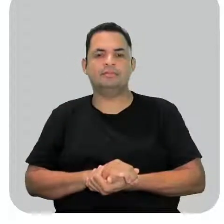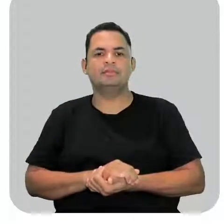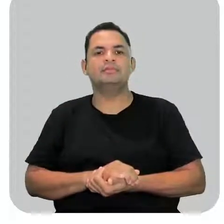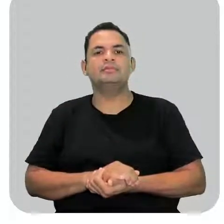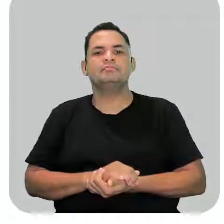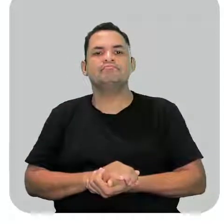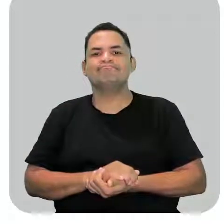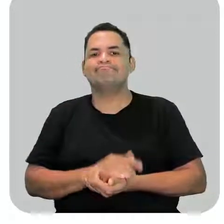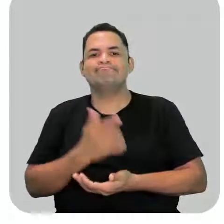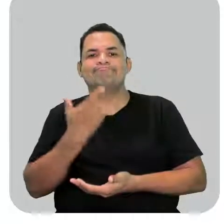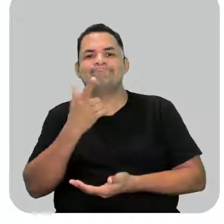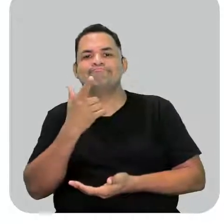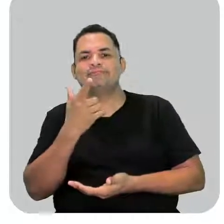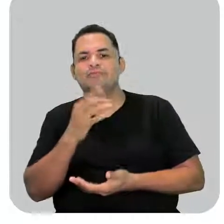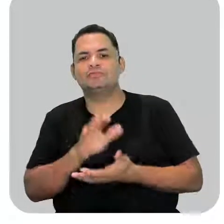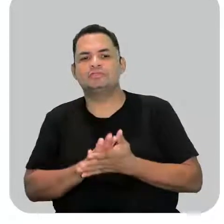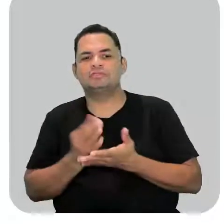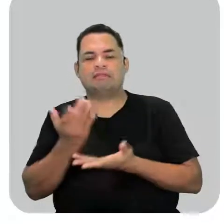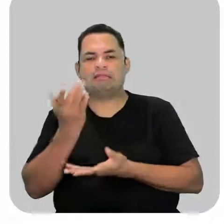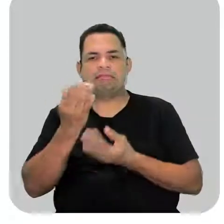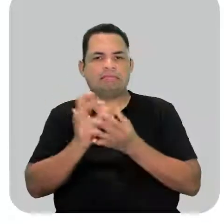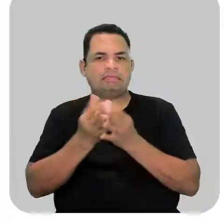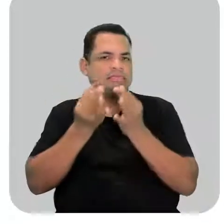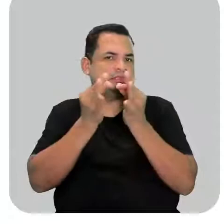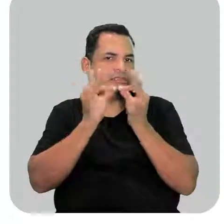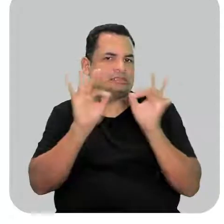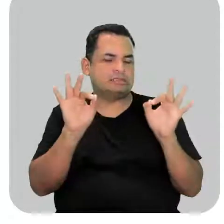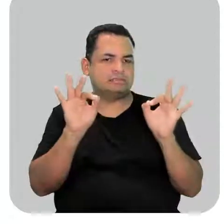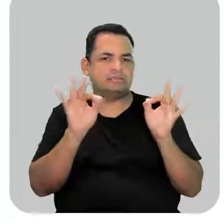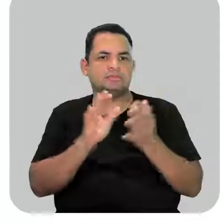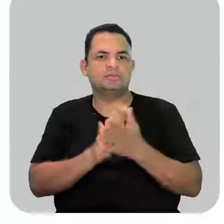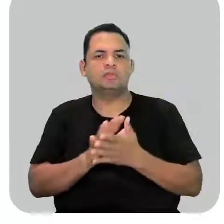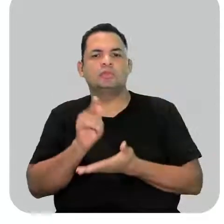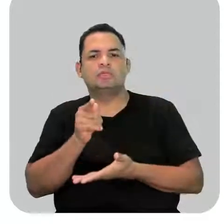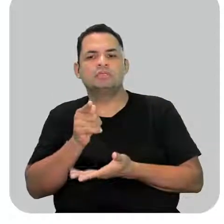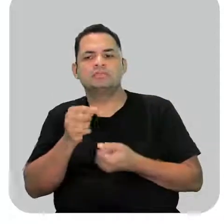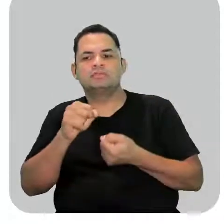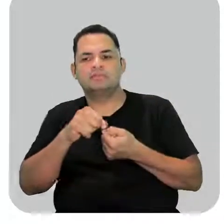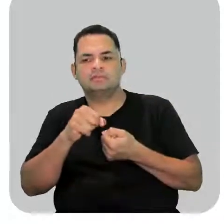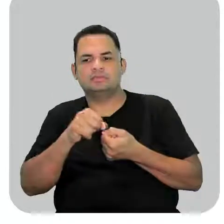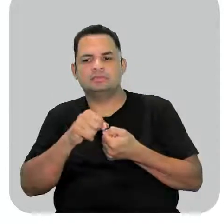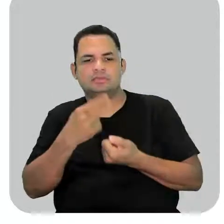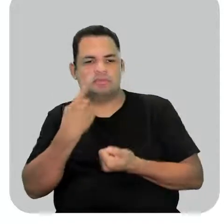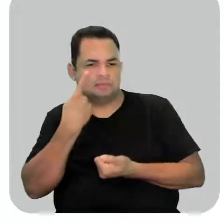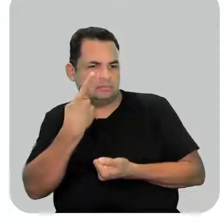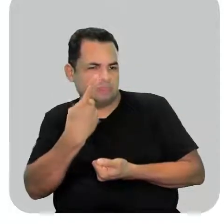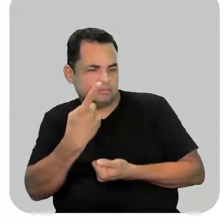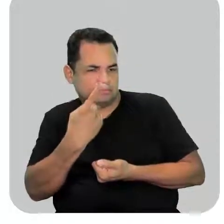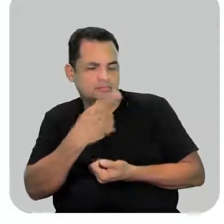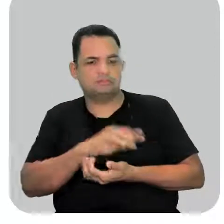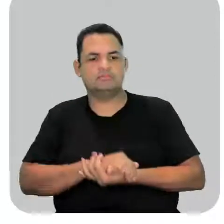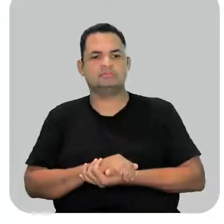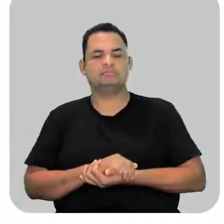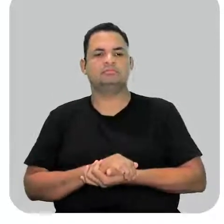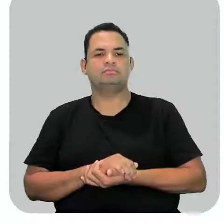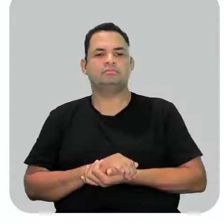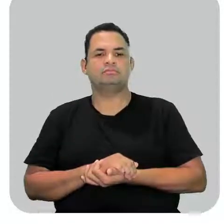Não existe um modo simples, né? Então, o que você vai observar? que nós